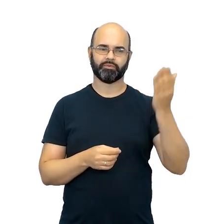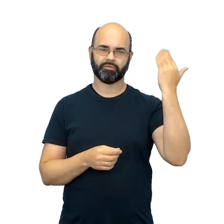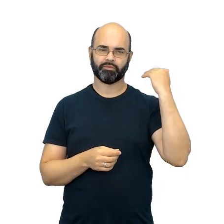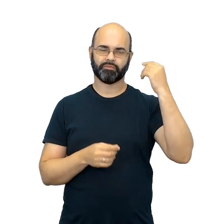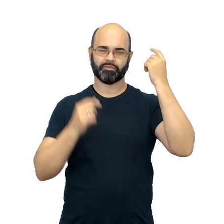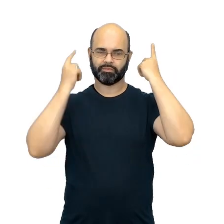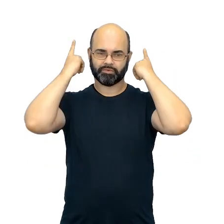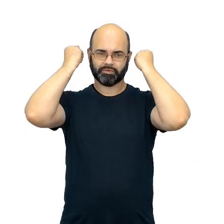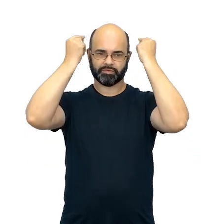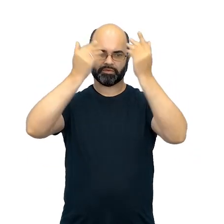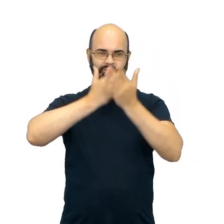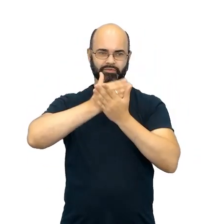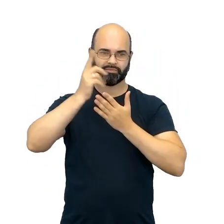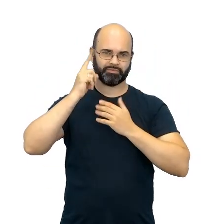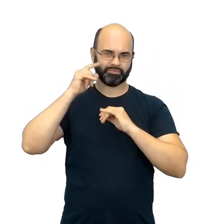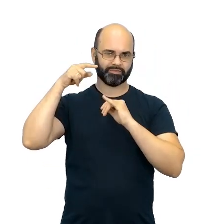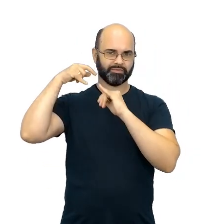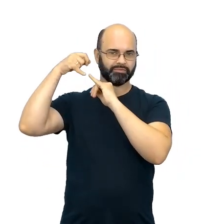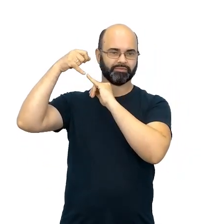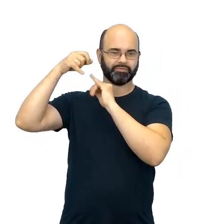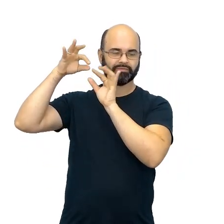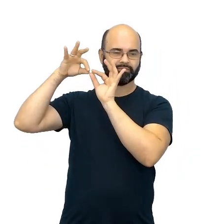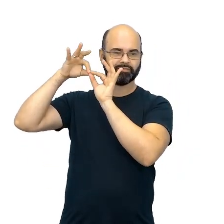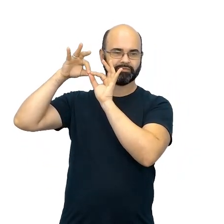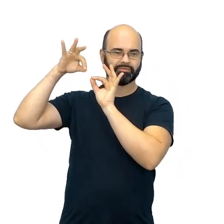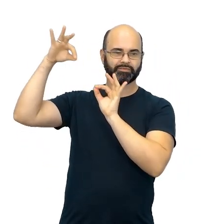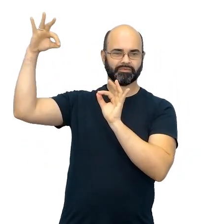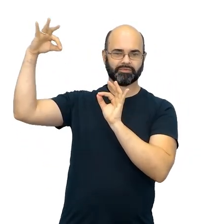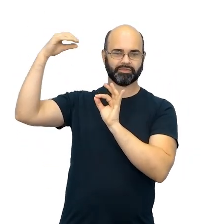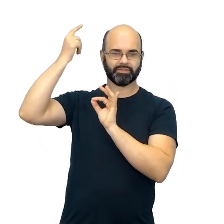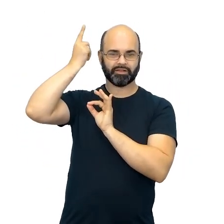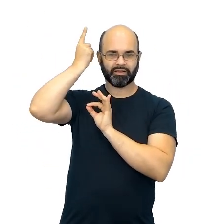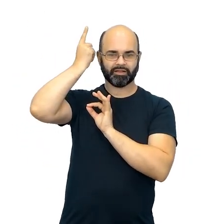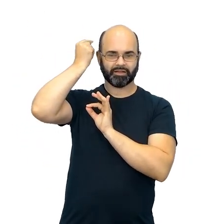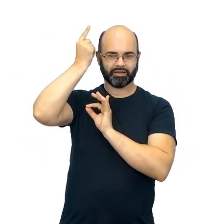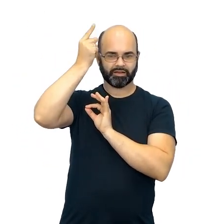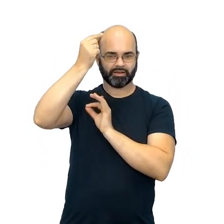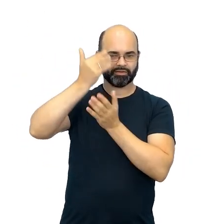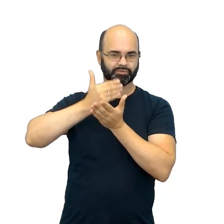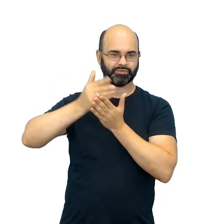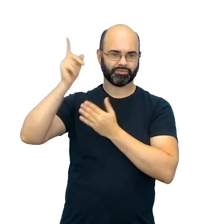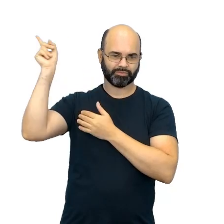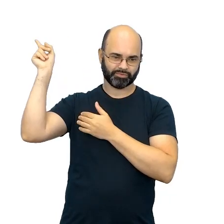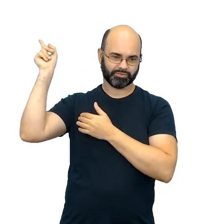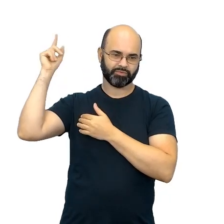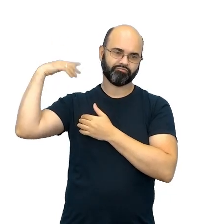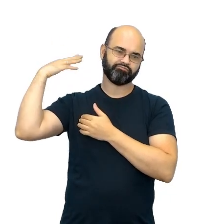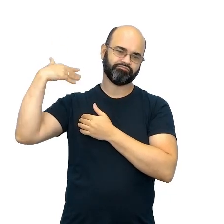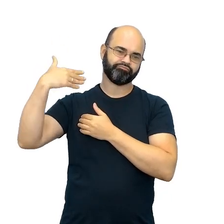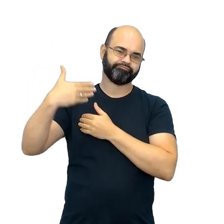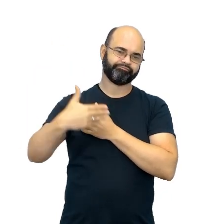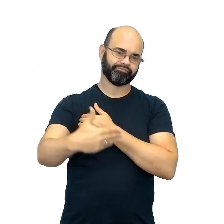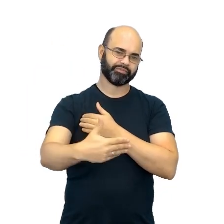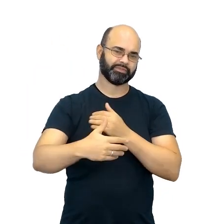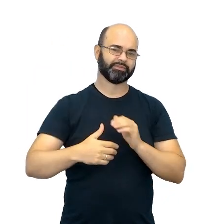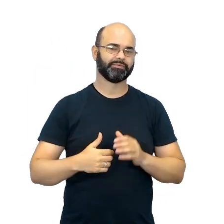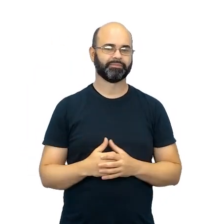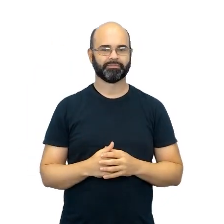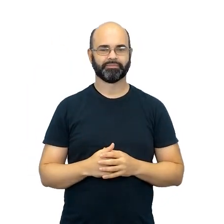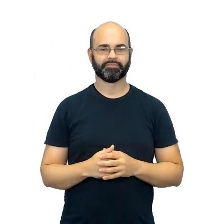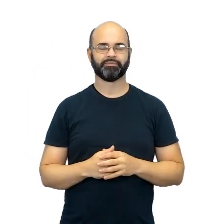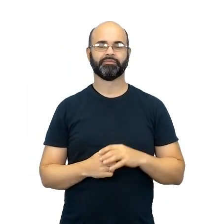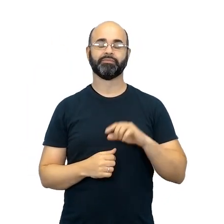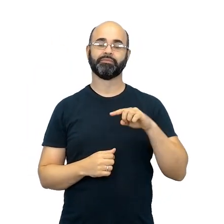a evolução, né, da eletricidade, do magnetismo, do galvanismo. E lá para o experimento de Euclid, a gente